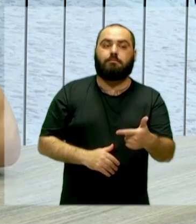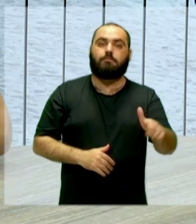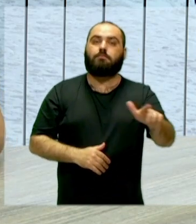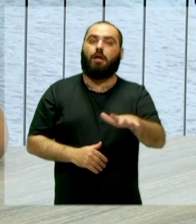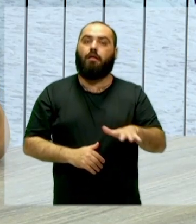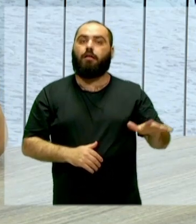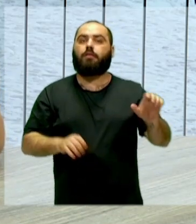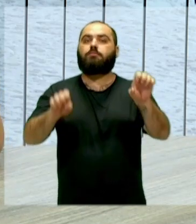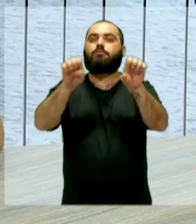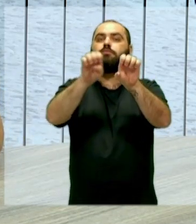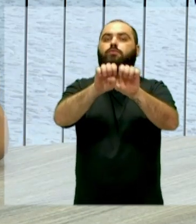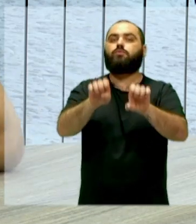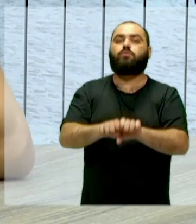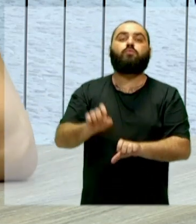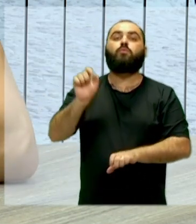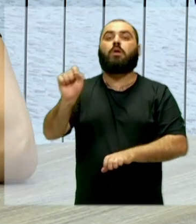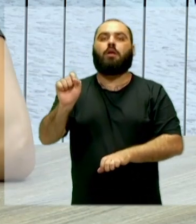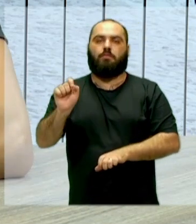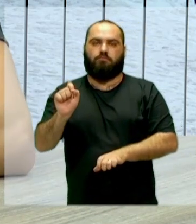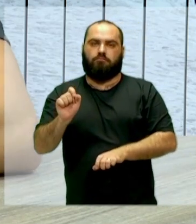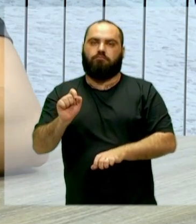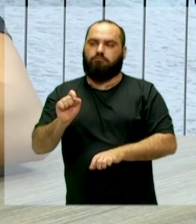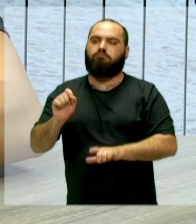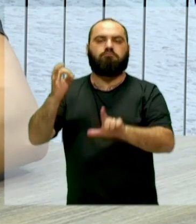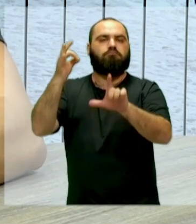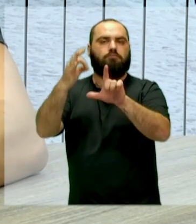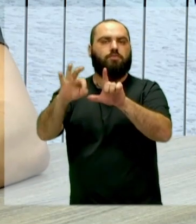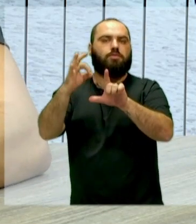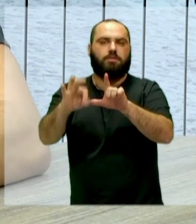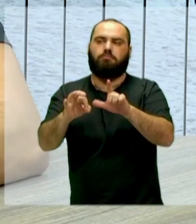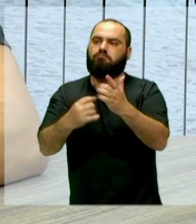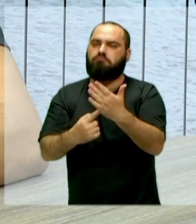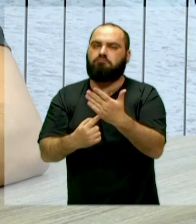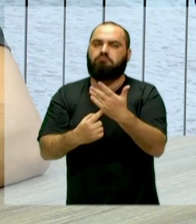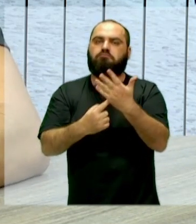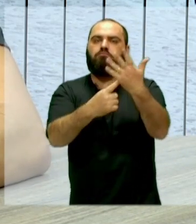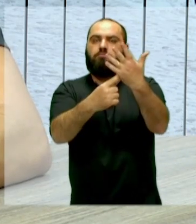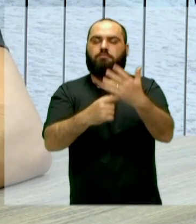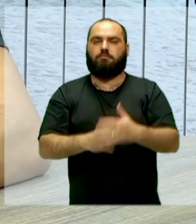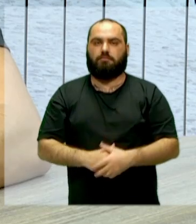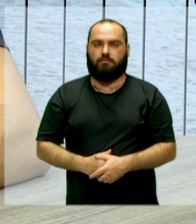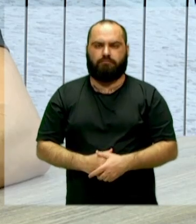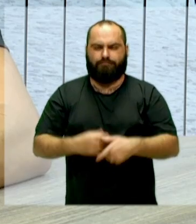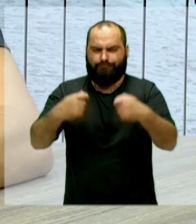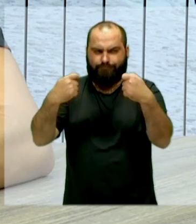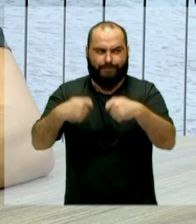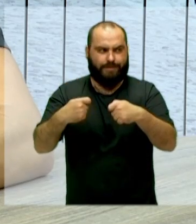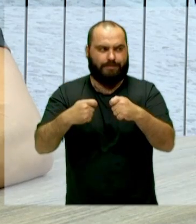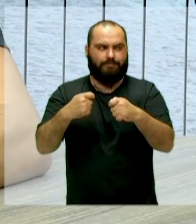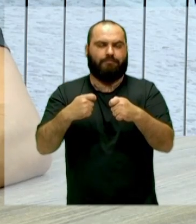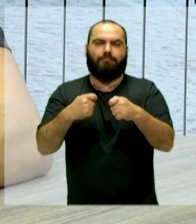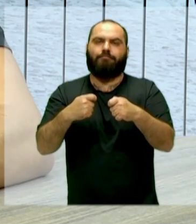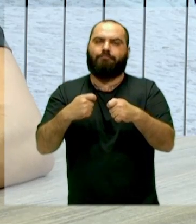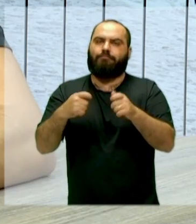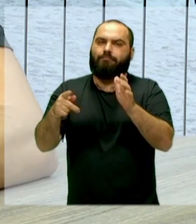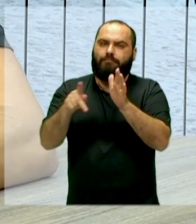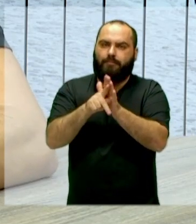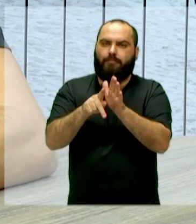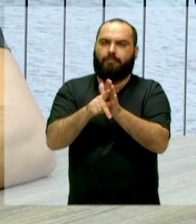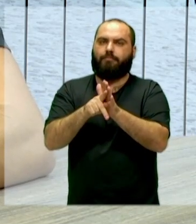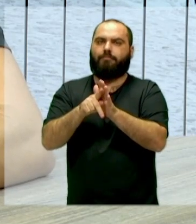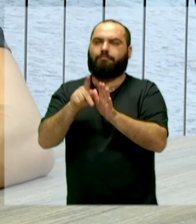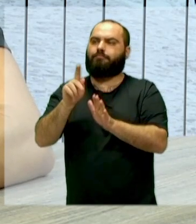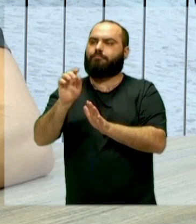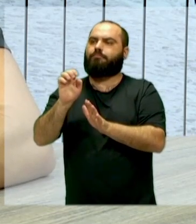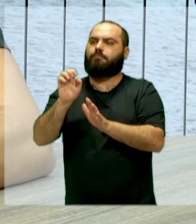tecnológica e logística mesmo né a gente estruturar uma cooperativa de reciclagem com tecnologia com esteira com equipamentos de